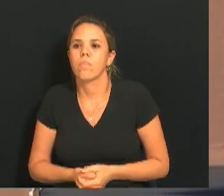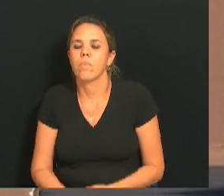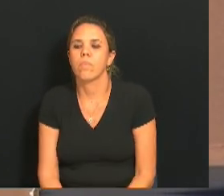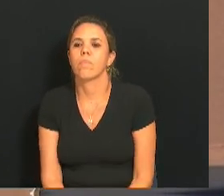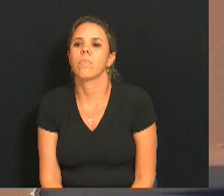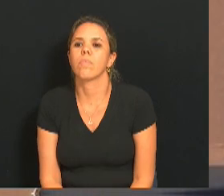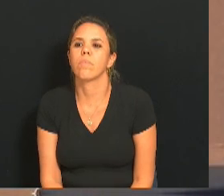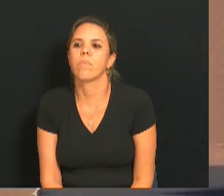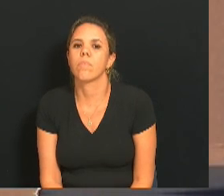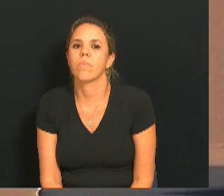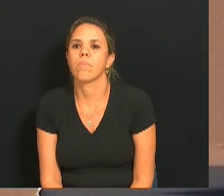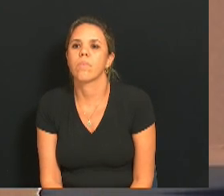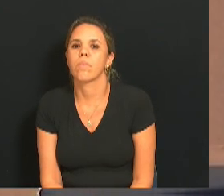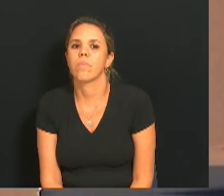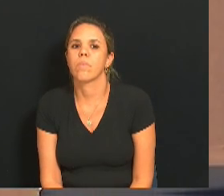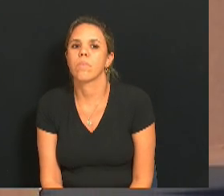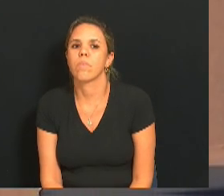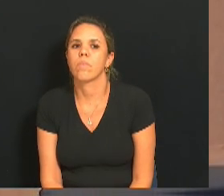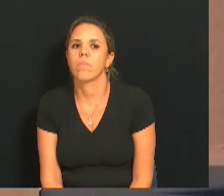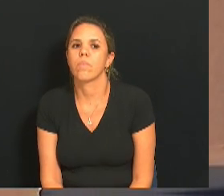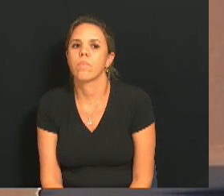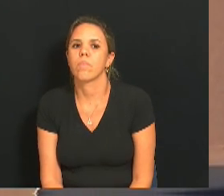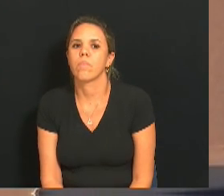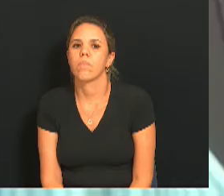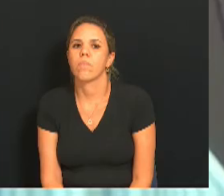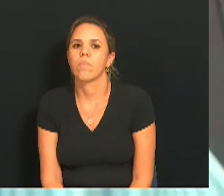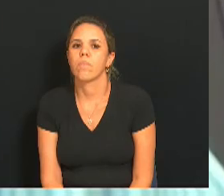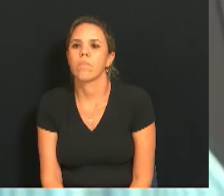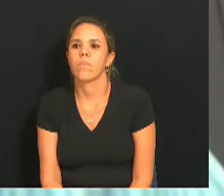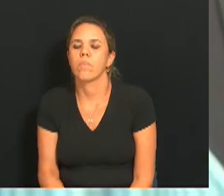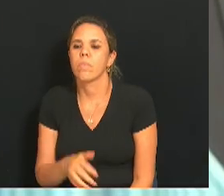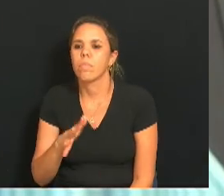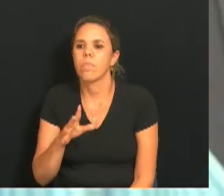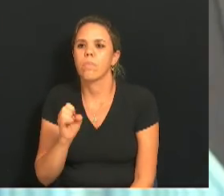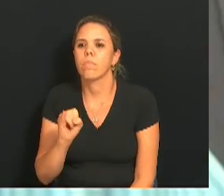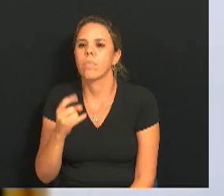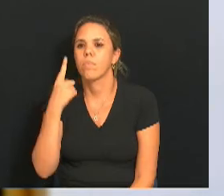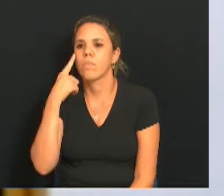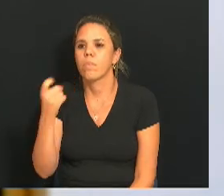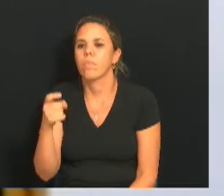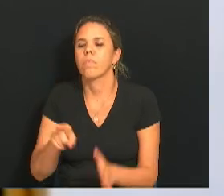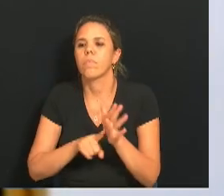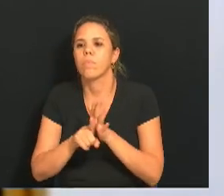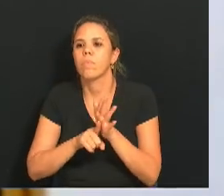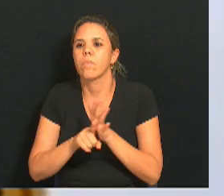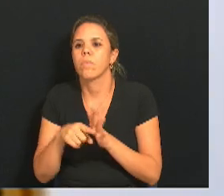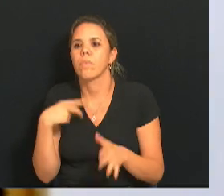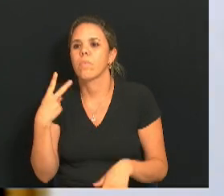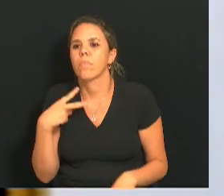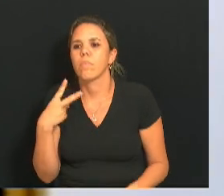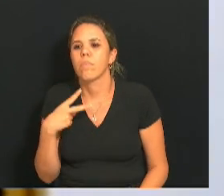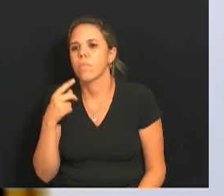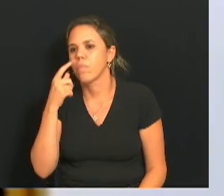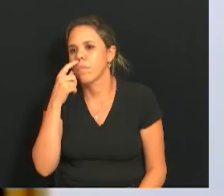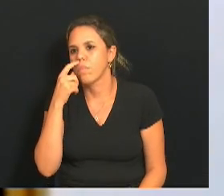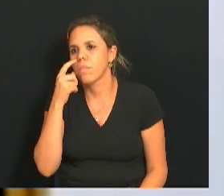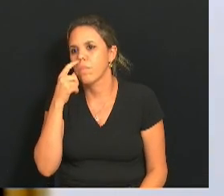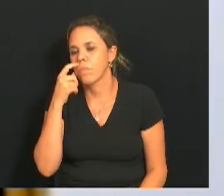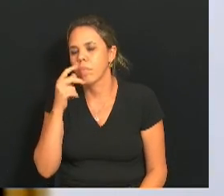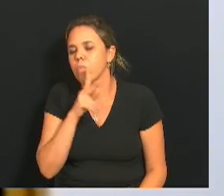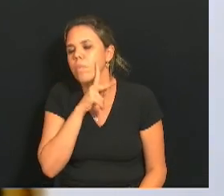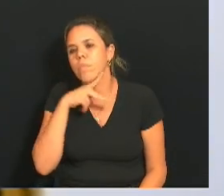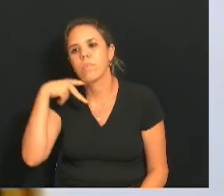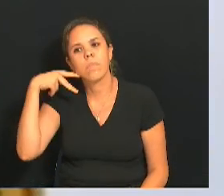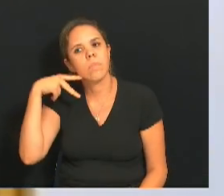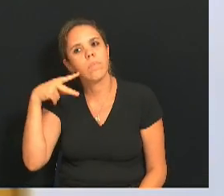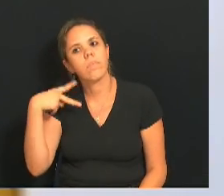O vereador Pedro, só adendando aqui, talvez seja interessante consultar o vereador Hermínio e o